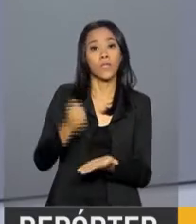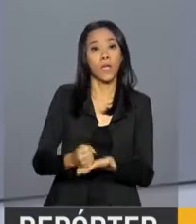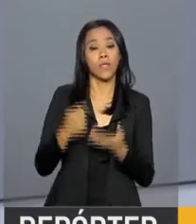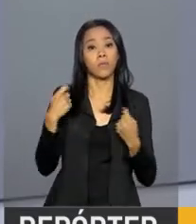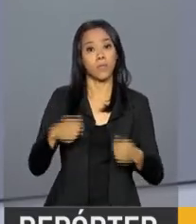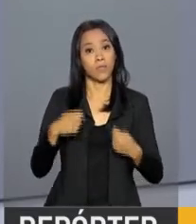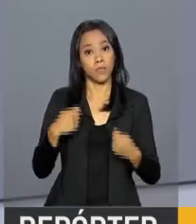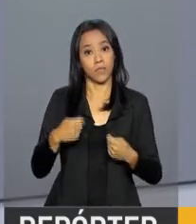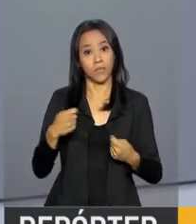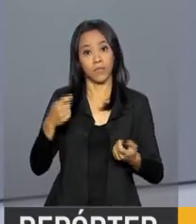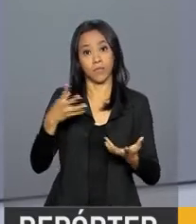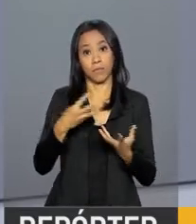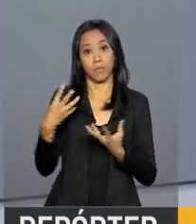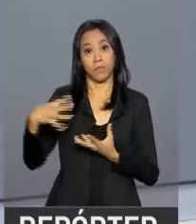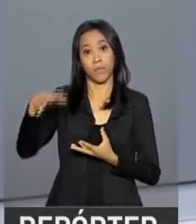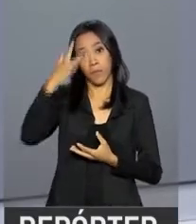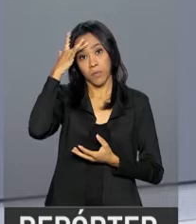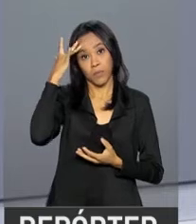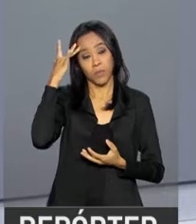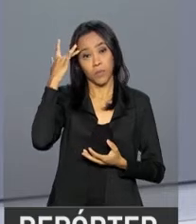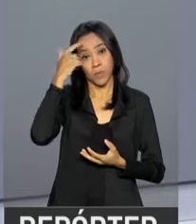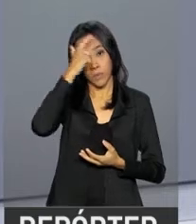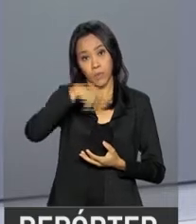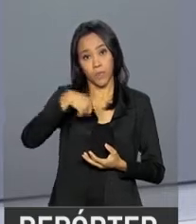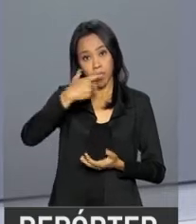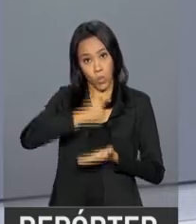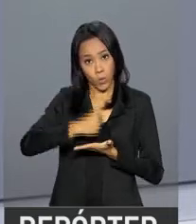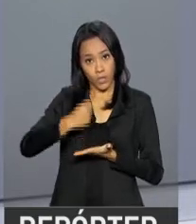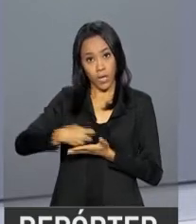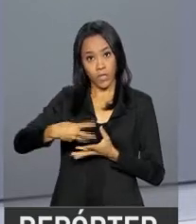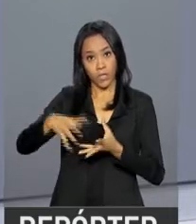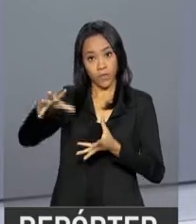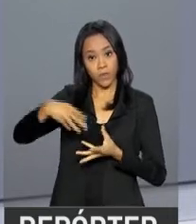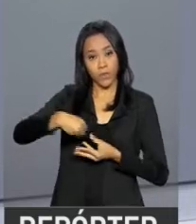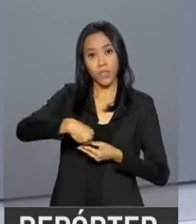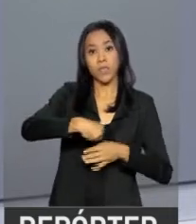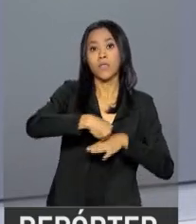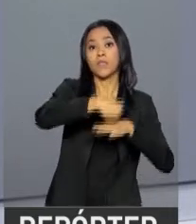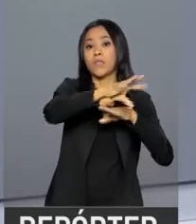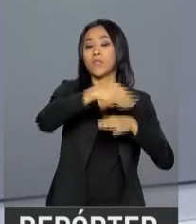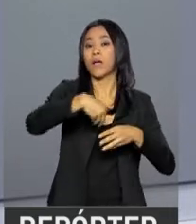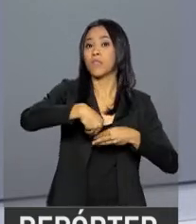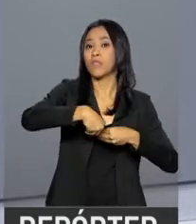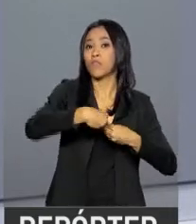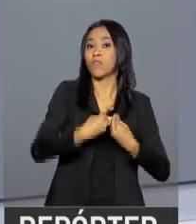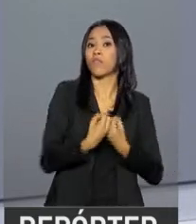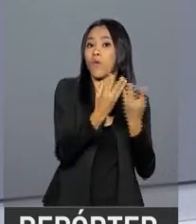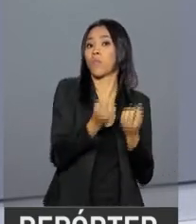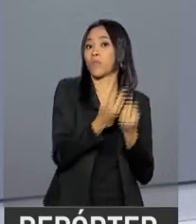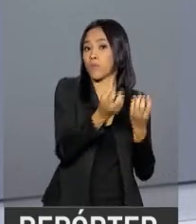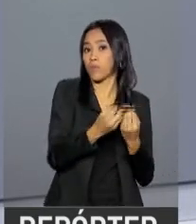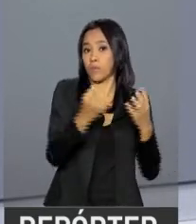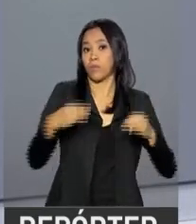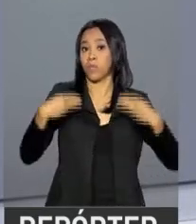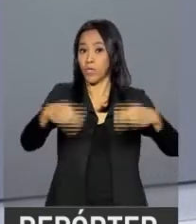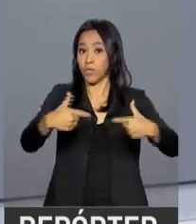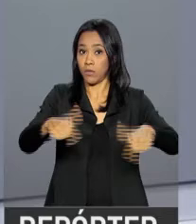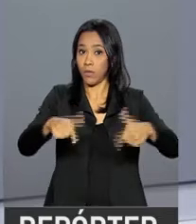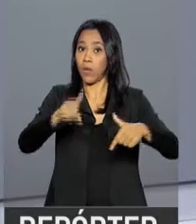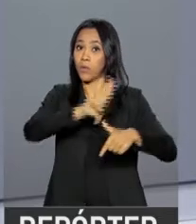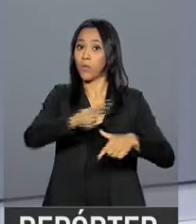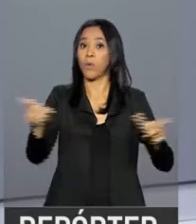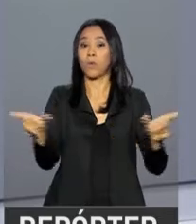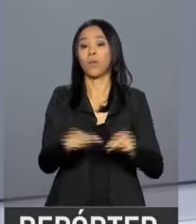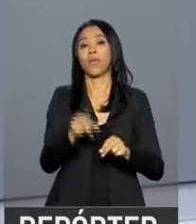devem ser repassadas pelo empregador anualmente ao Ministério do Trabalho. É a Relação Anual de Informações Sociais, a RAIS,